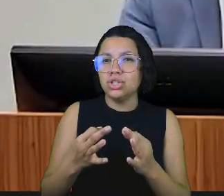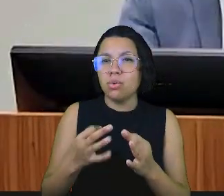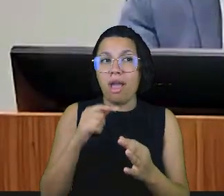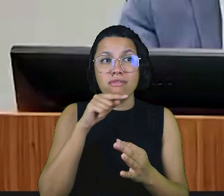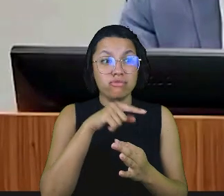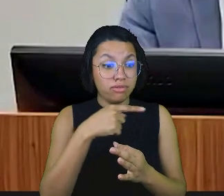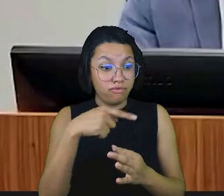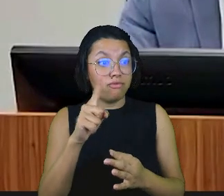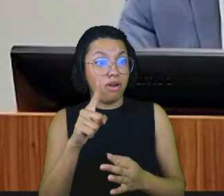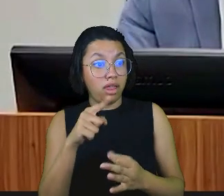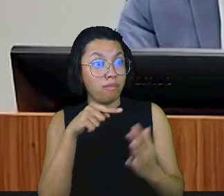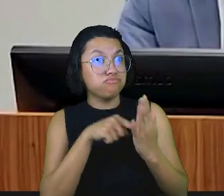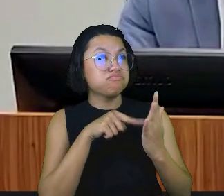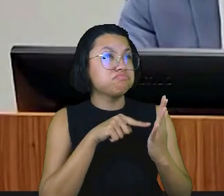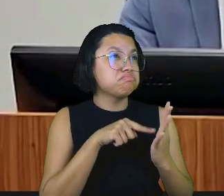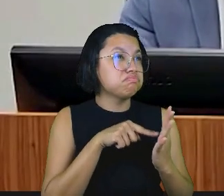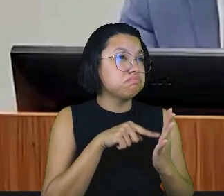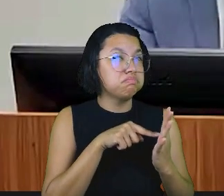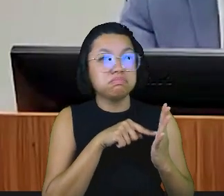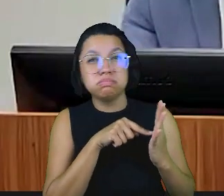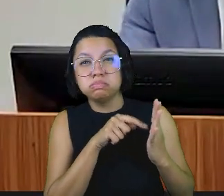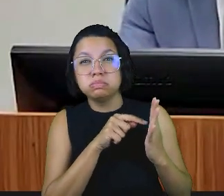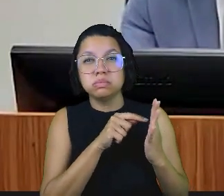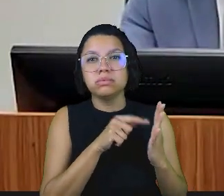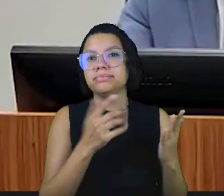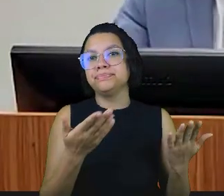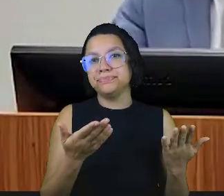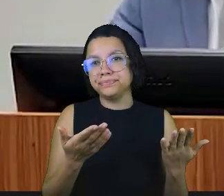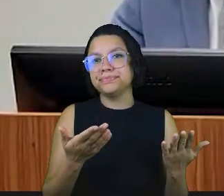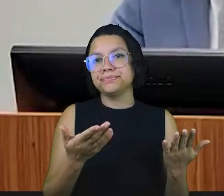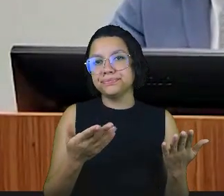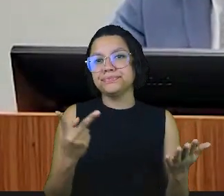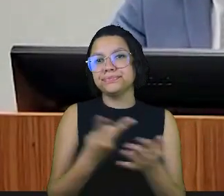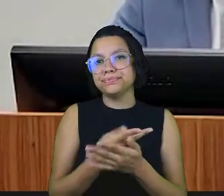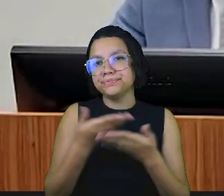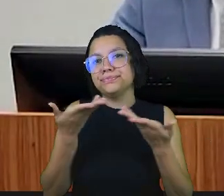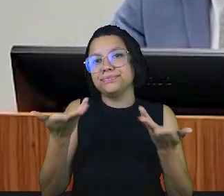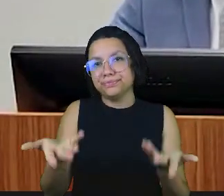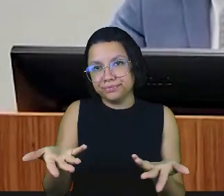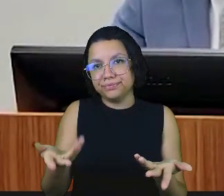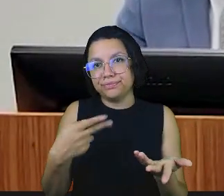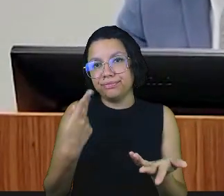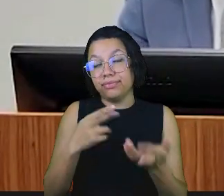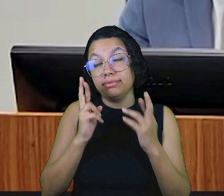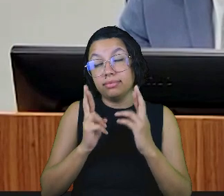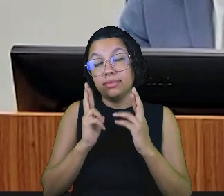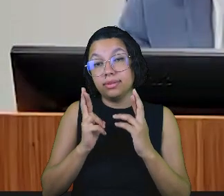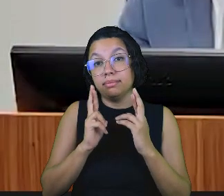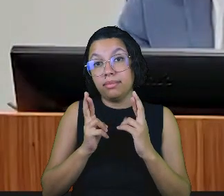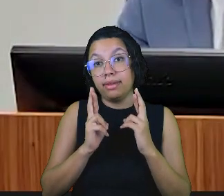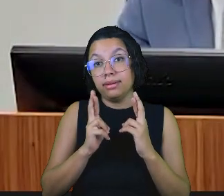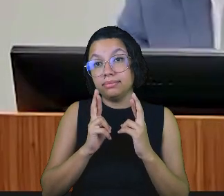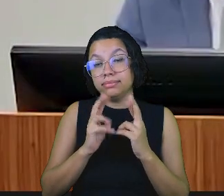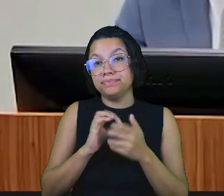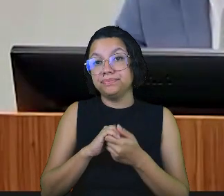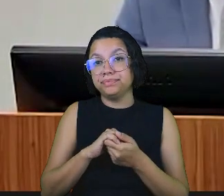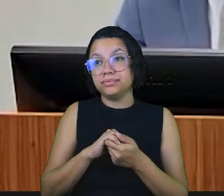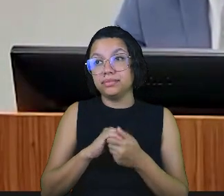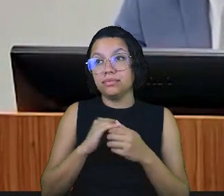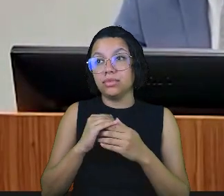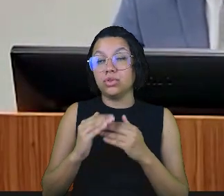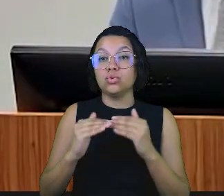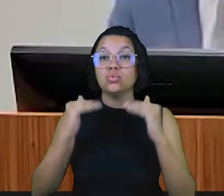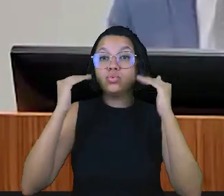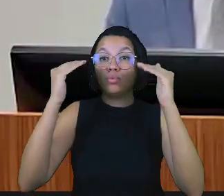aí dá no que dá. A gente espera que o Superior Tribunal de Justiça resolva, no final das contas,